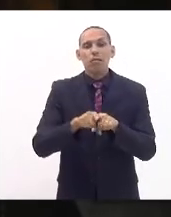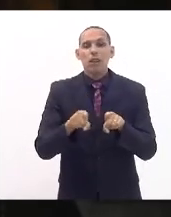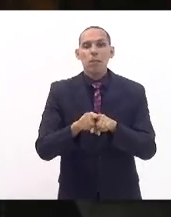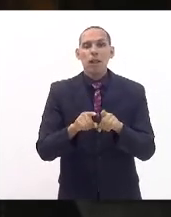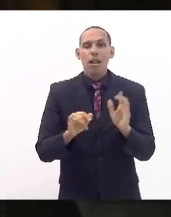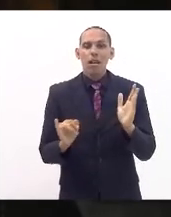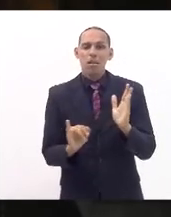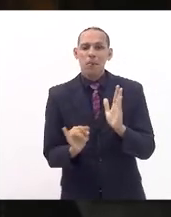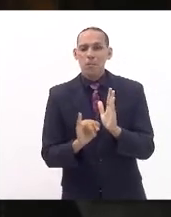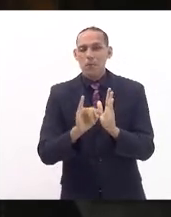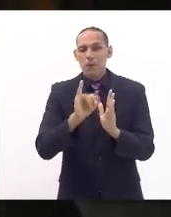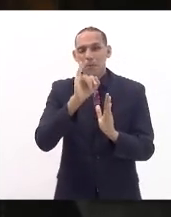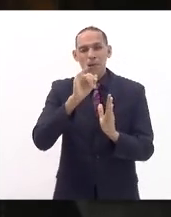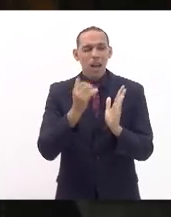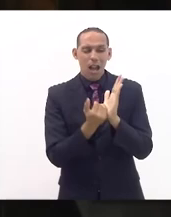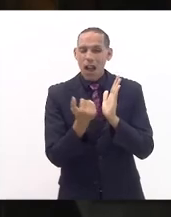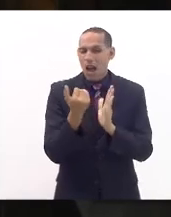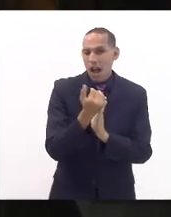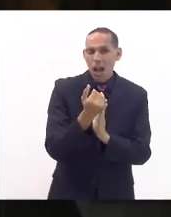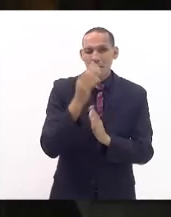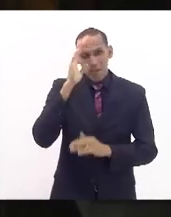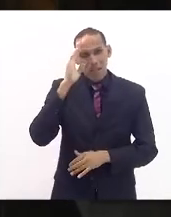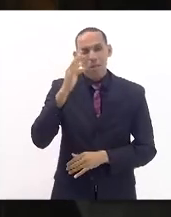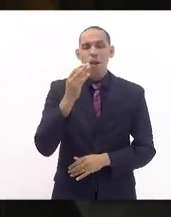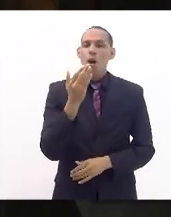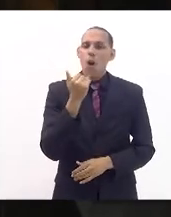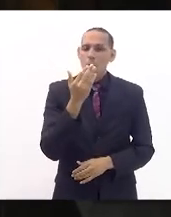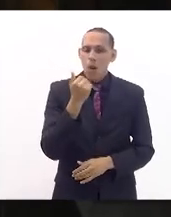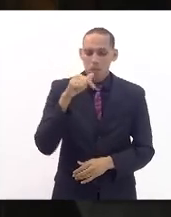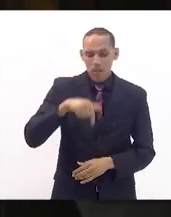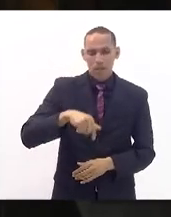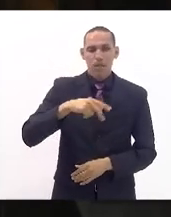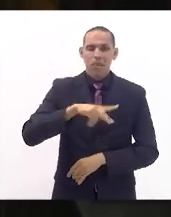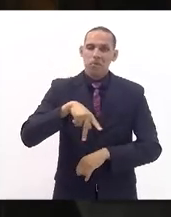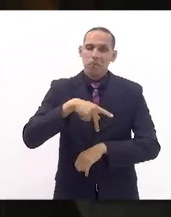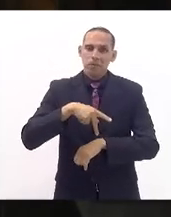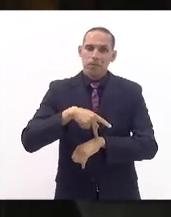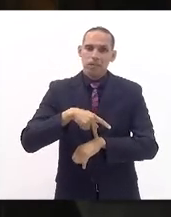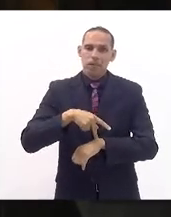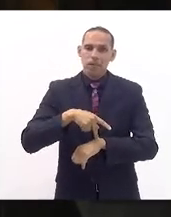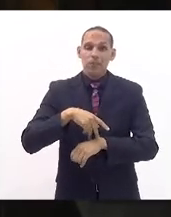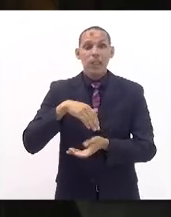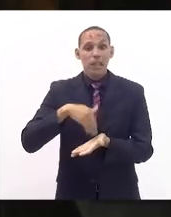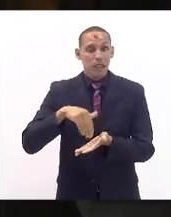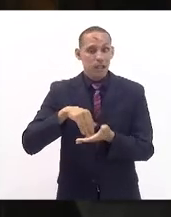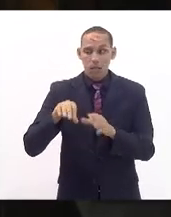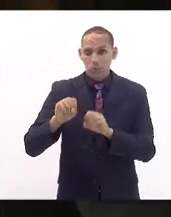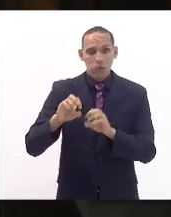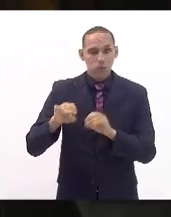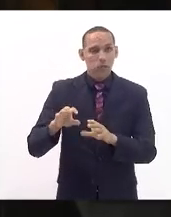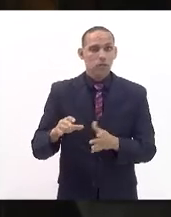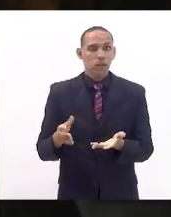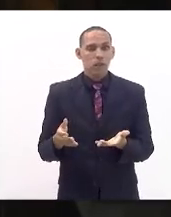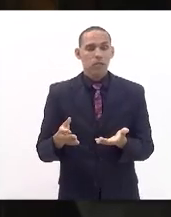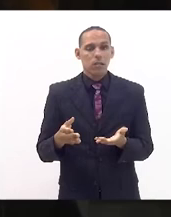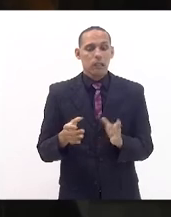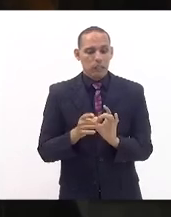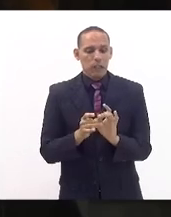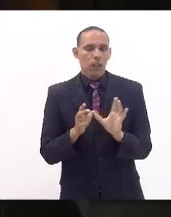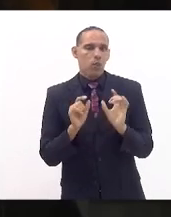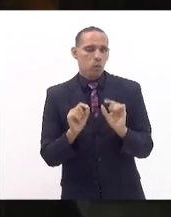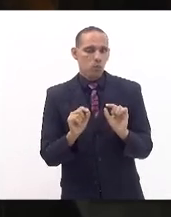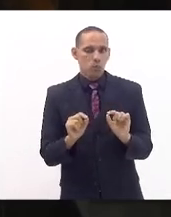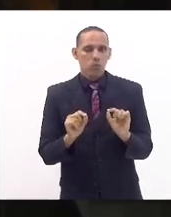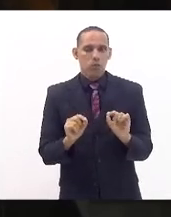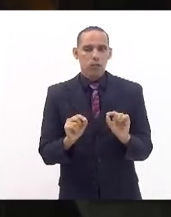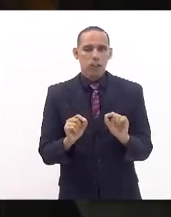inflação elevada, especialmente dos alimentos no nosso país. A própria Secretaria de Educação permitiu